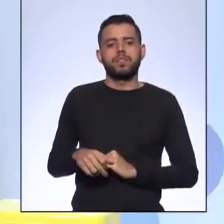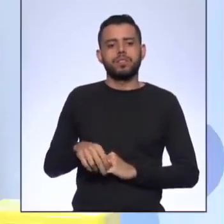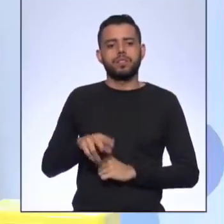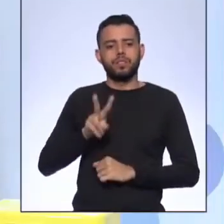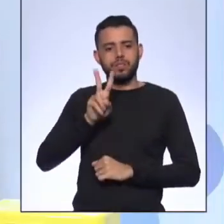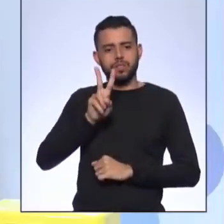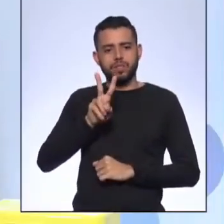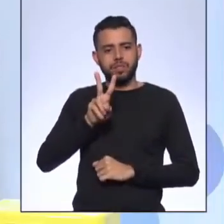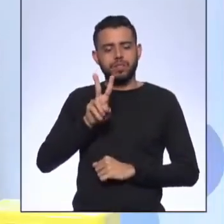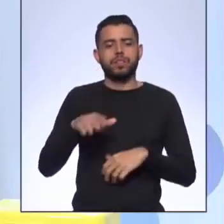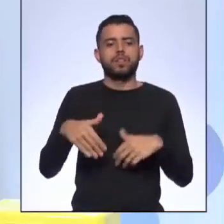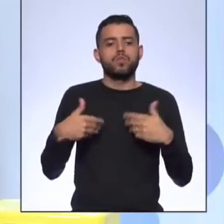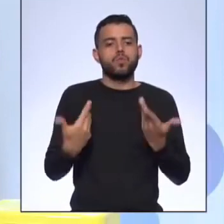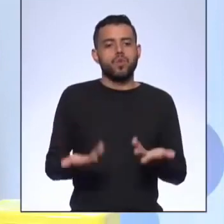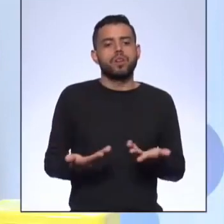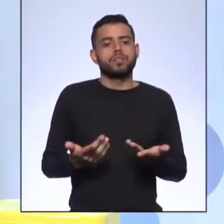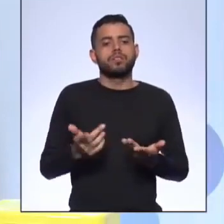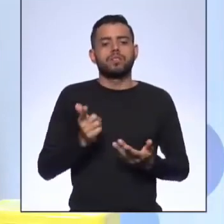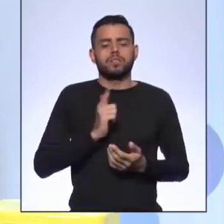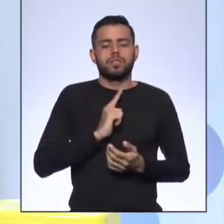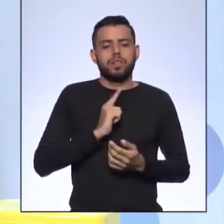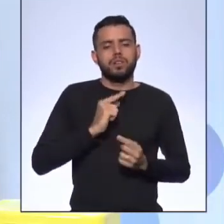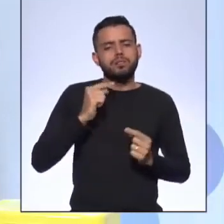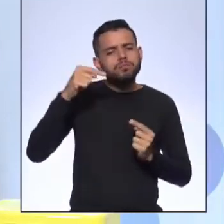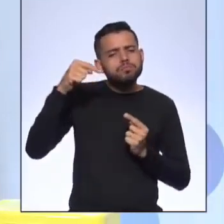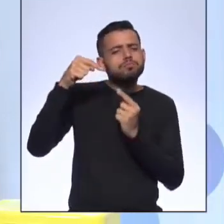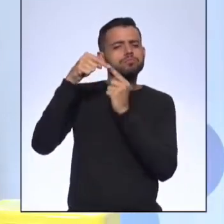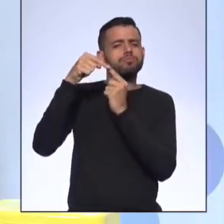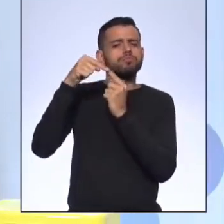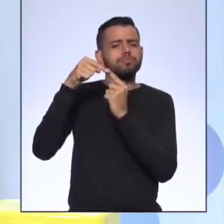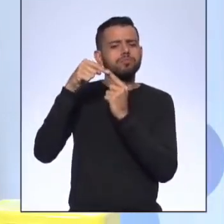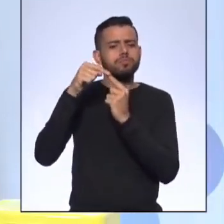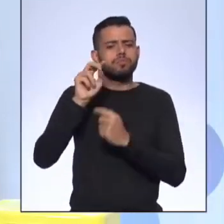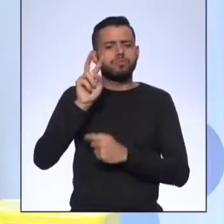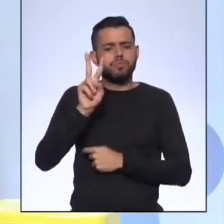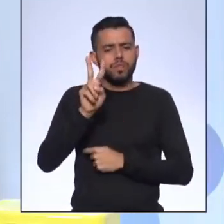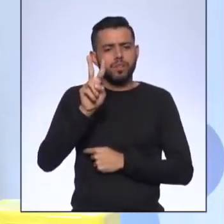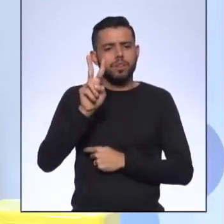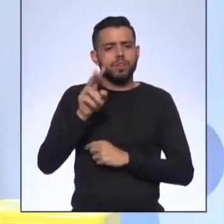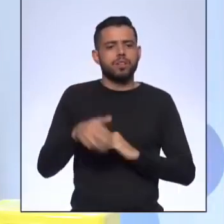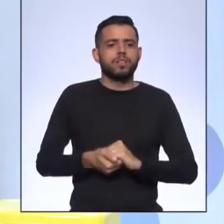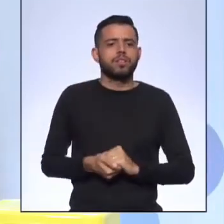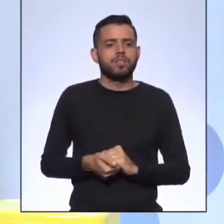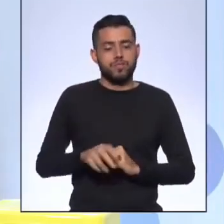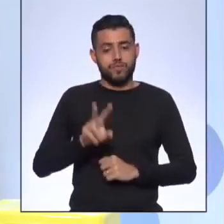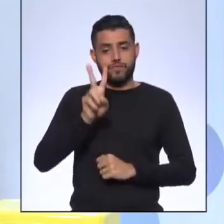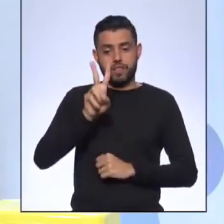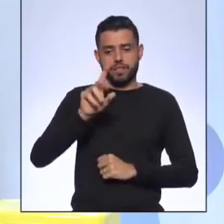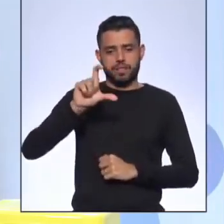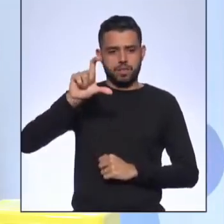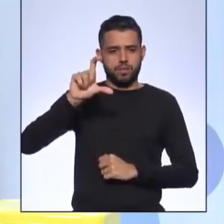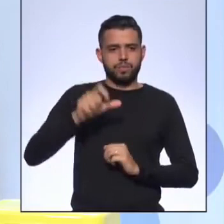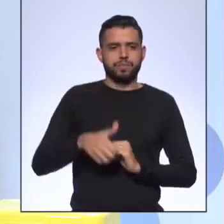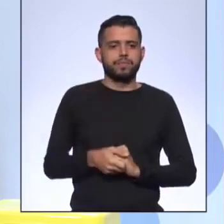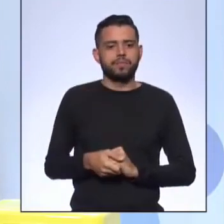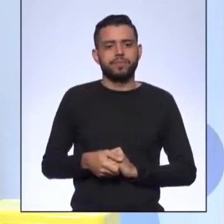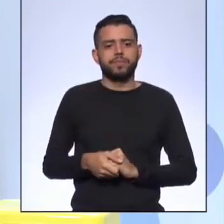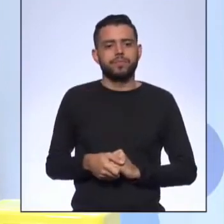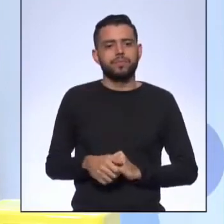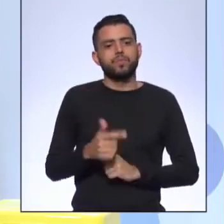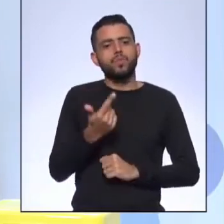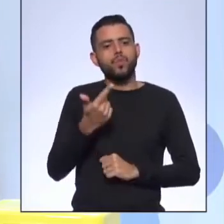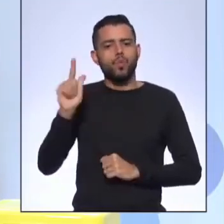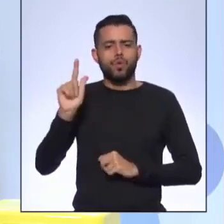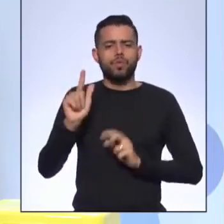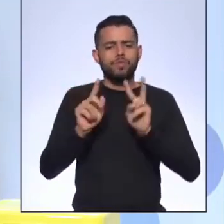ele está, né, se ligando a esse gameta aqui, ele está fornecendo o Vzão. E esse cara aqui vai